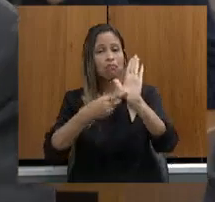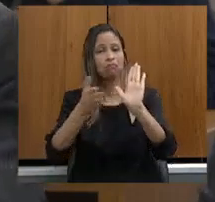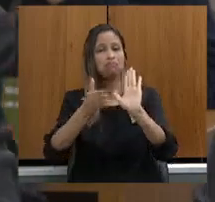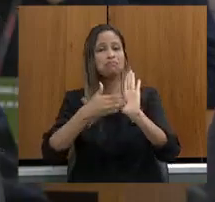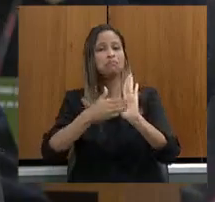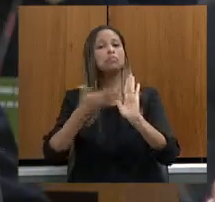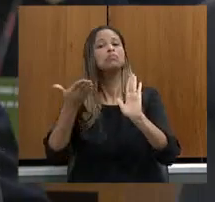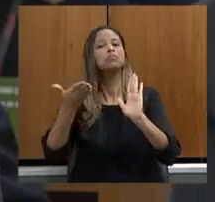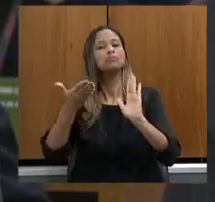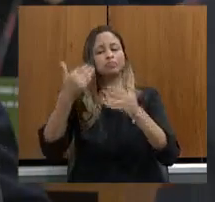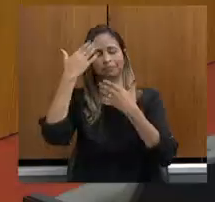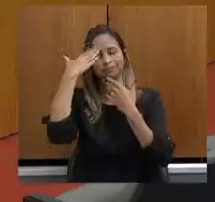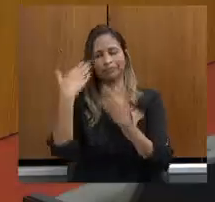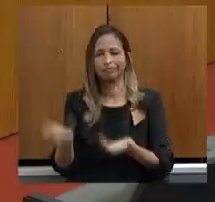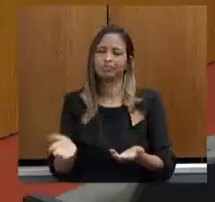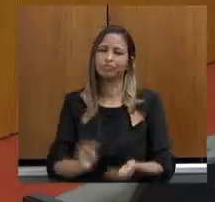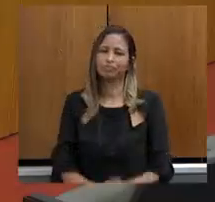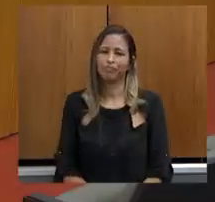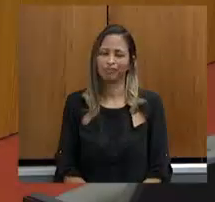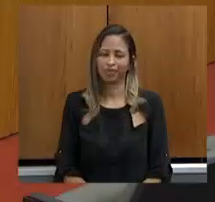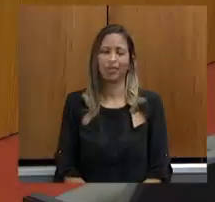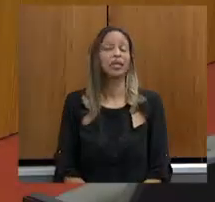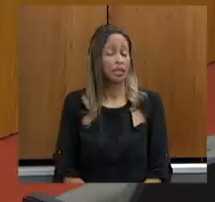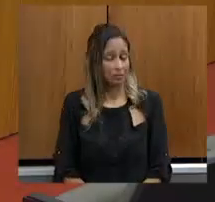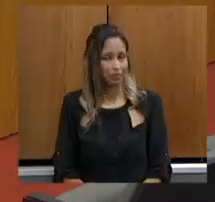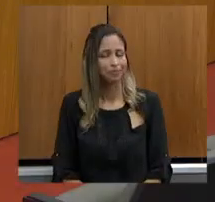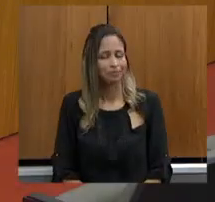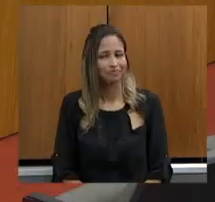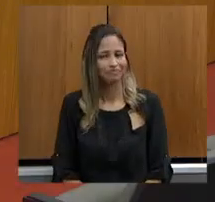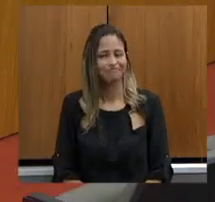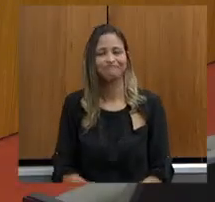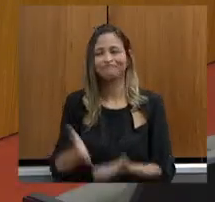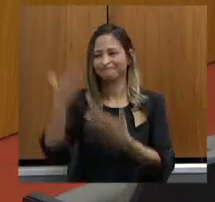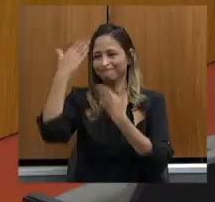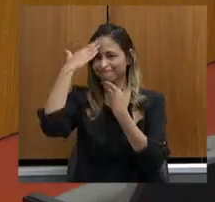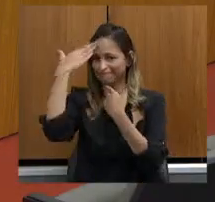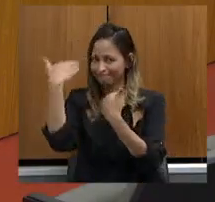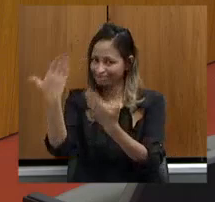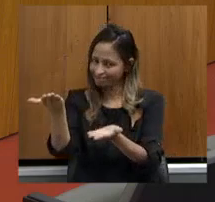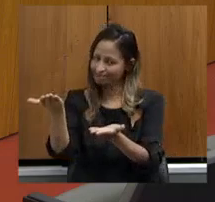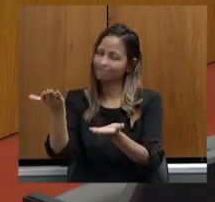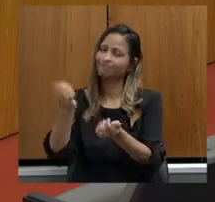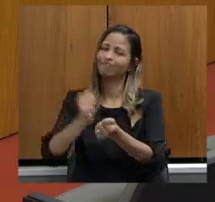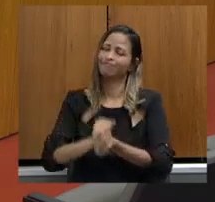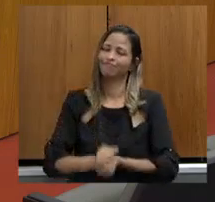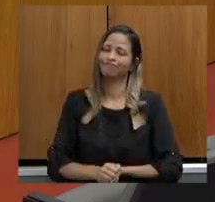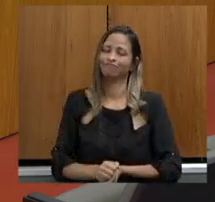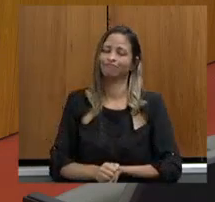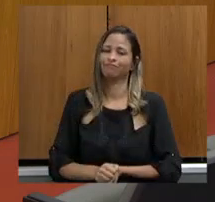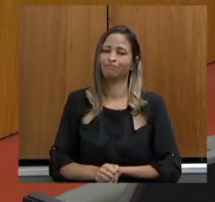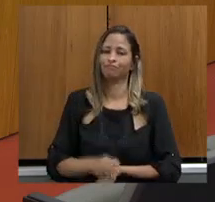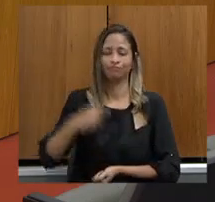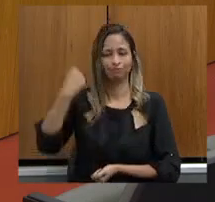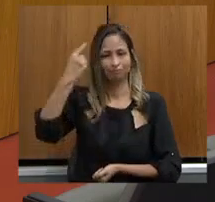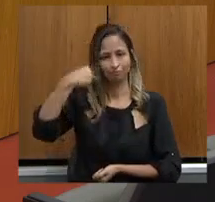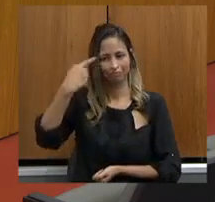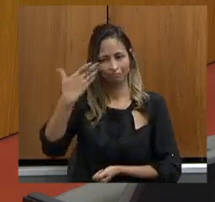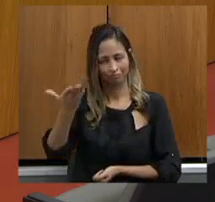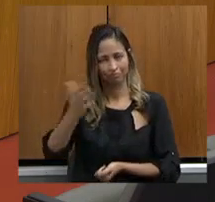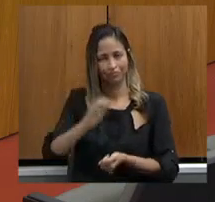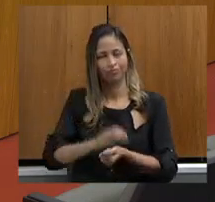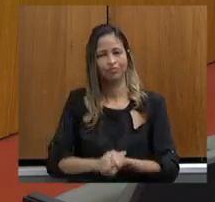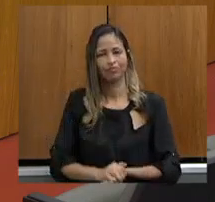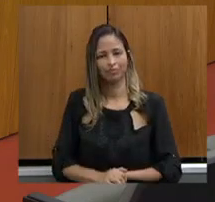obrigado eu quero agradecer o deputado fingir mais uma vez dizer